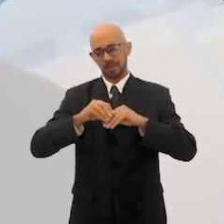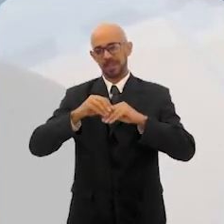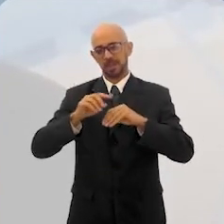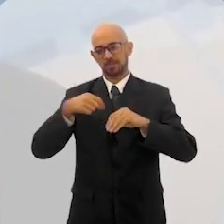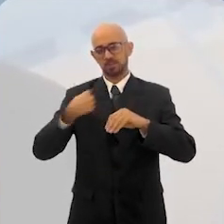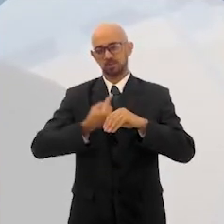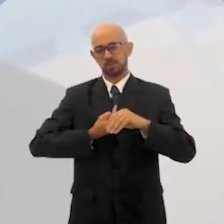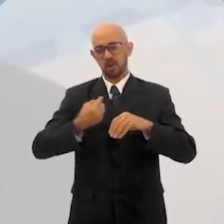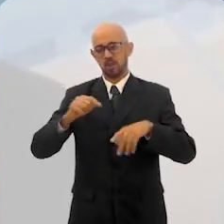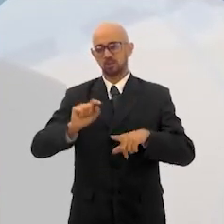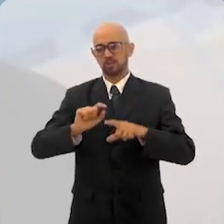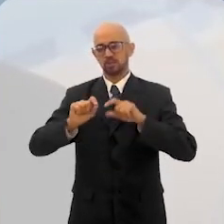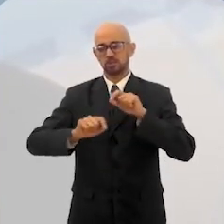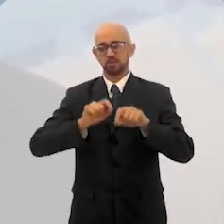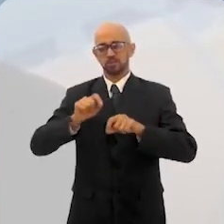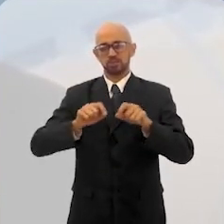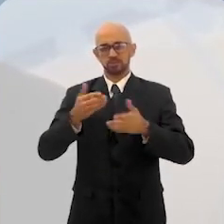nossos